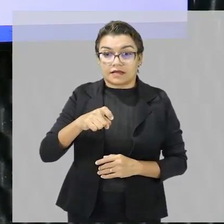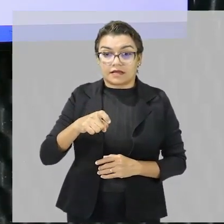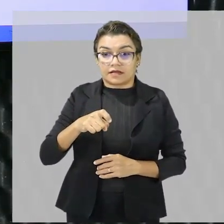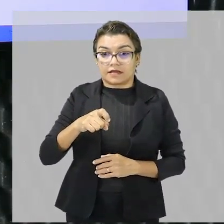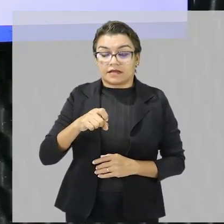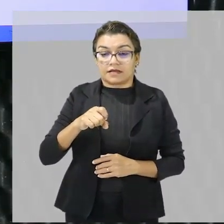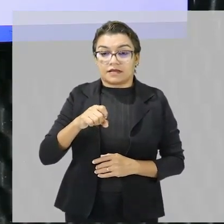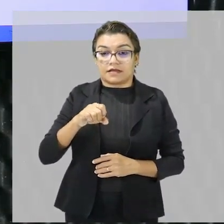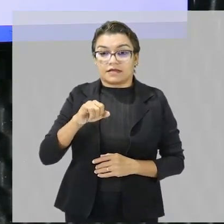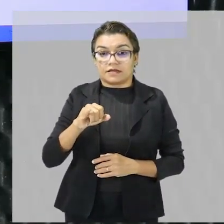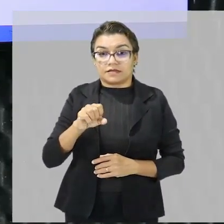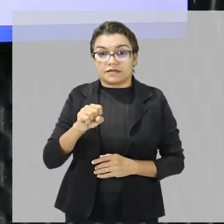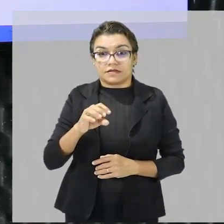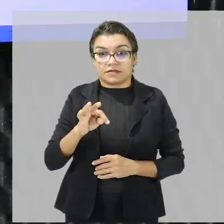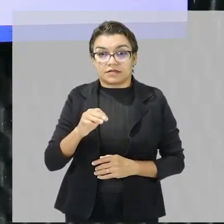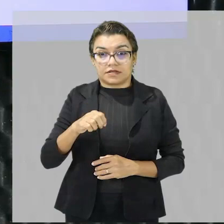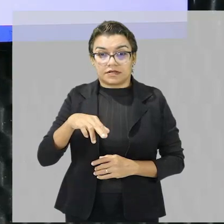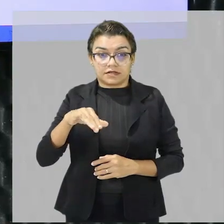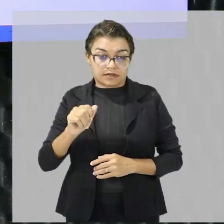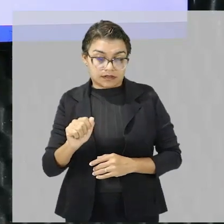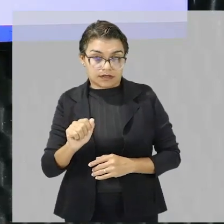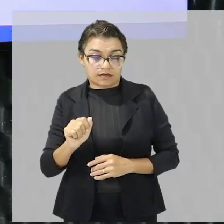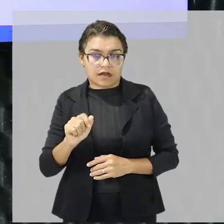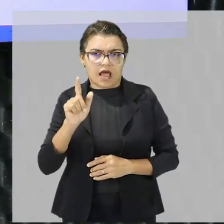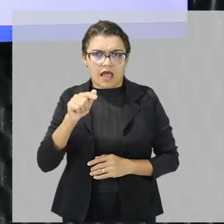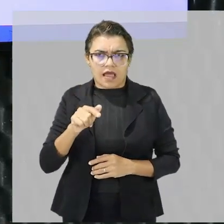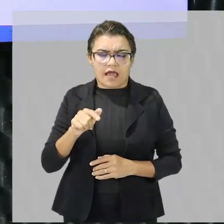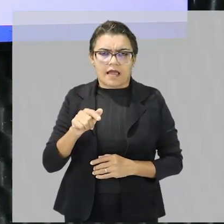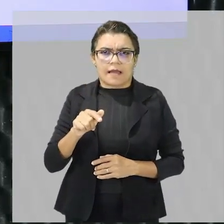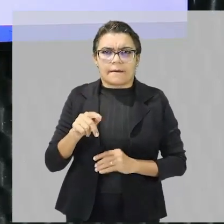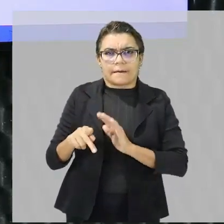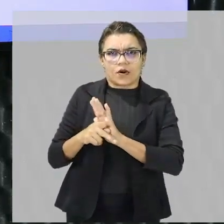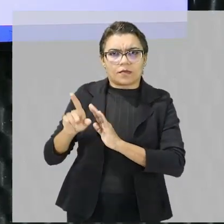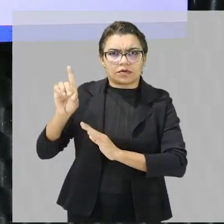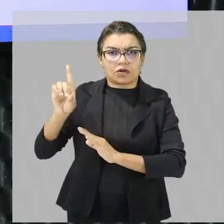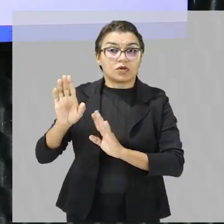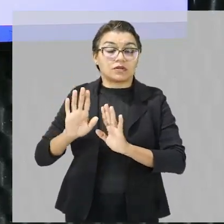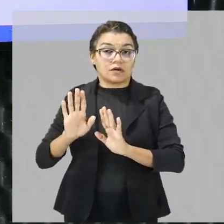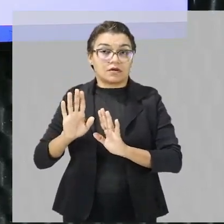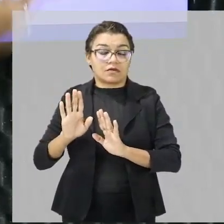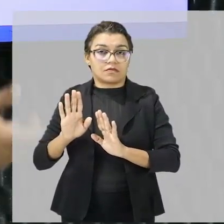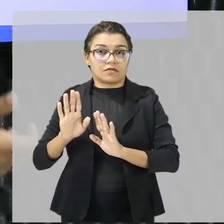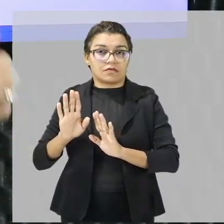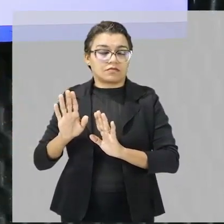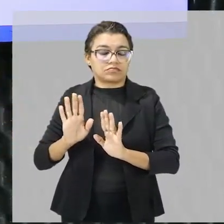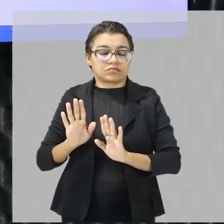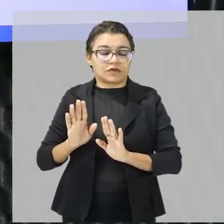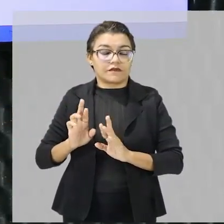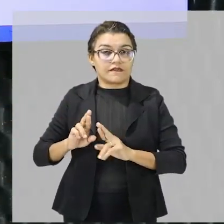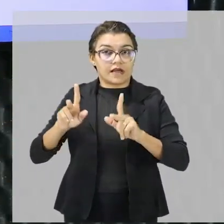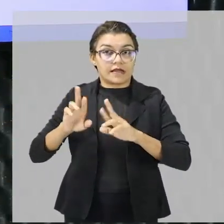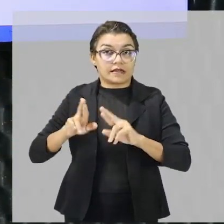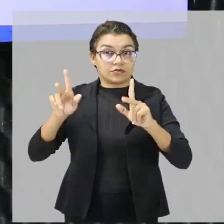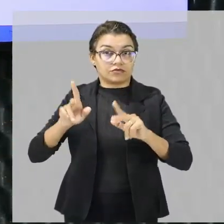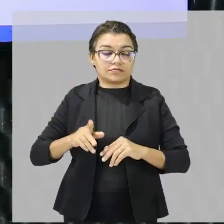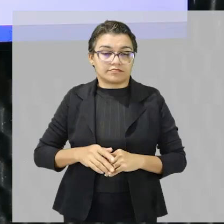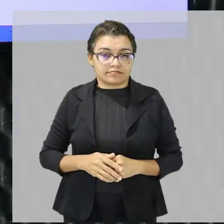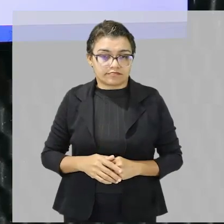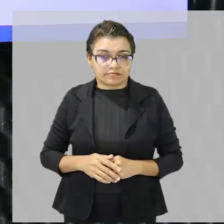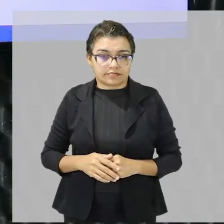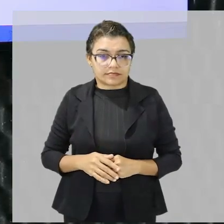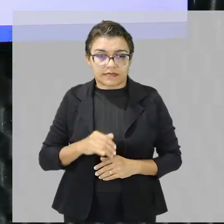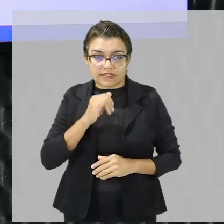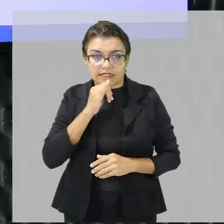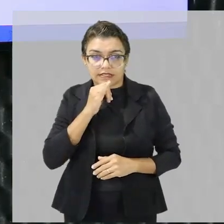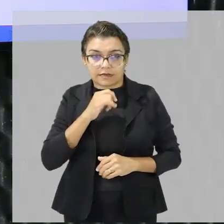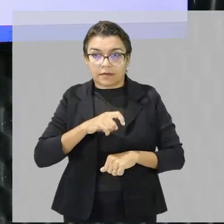divino. O divino não vai entrar. E aí é que eu vou formar a minha essência. Okay? Quando